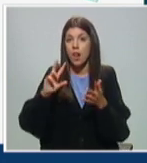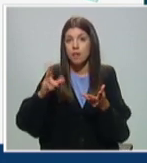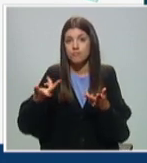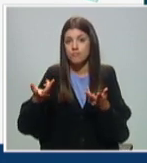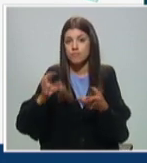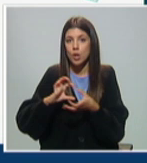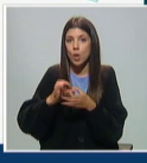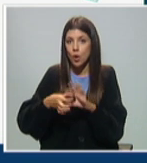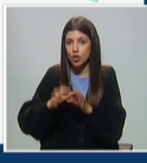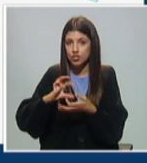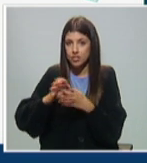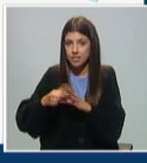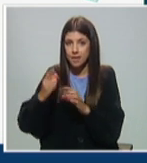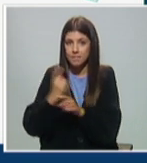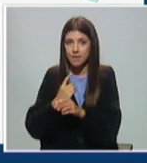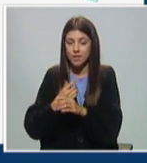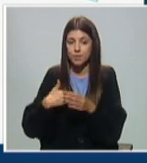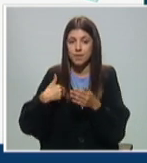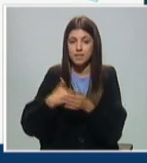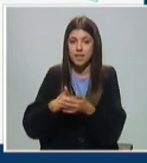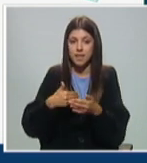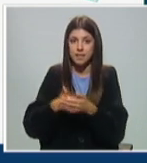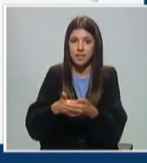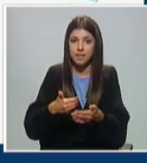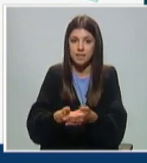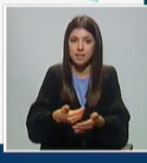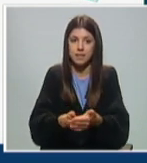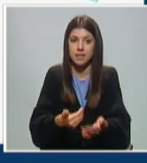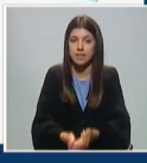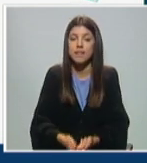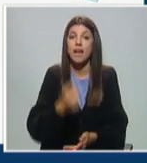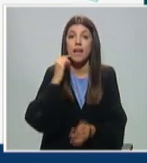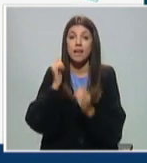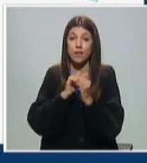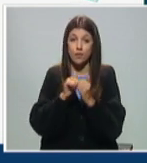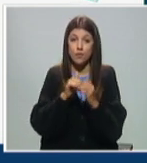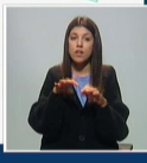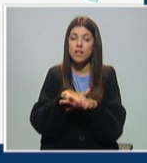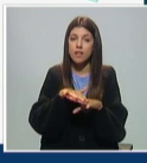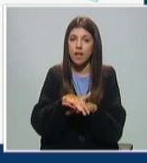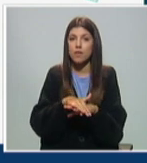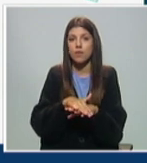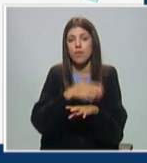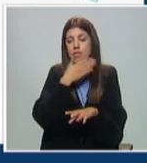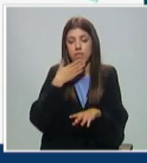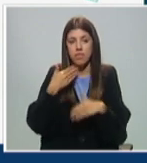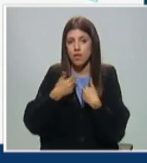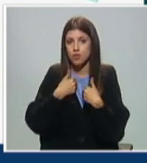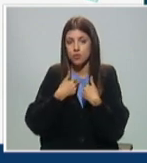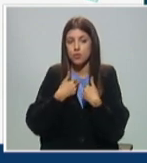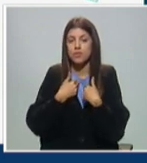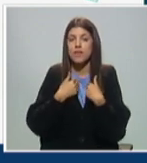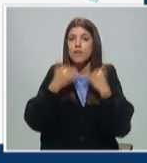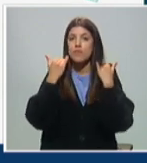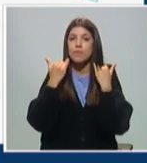lógica. A folha de cálculo tem muitas potencialidades para nos ajudar a organizar dados e a